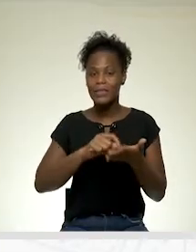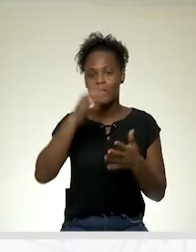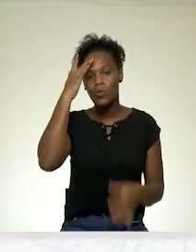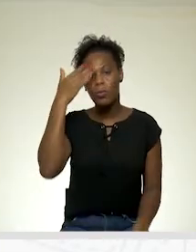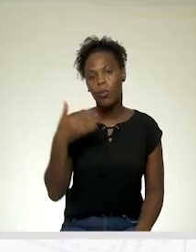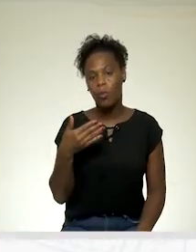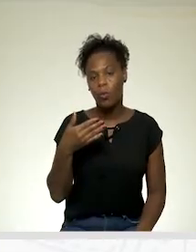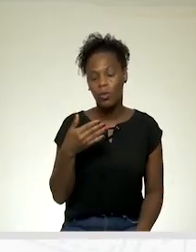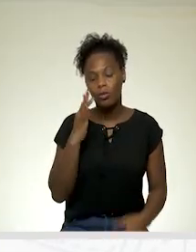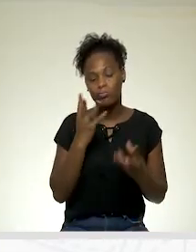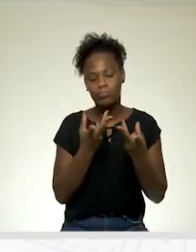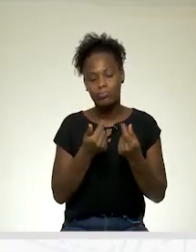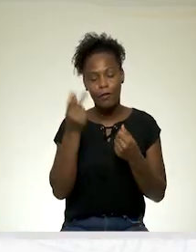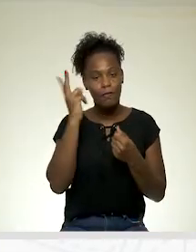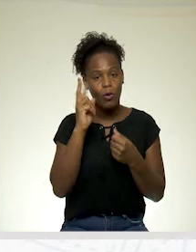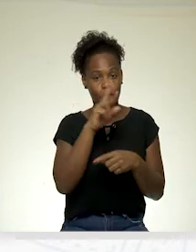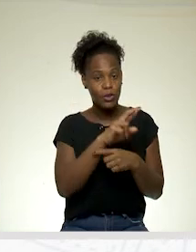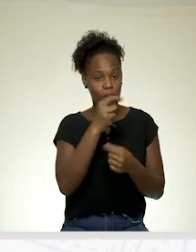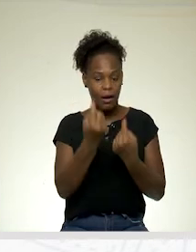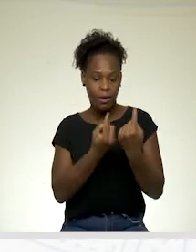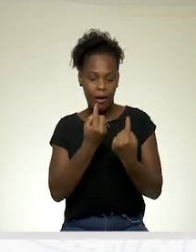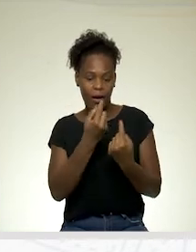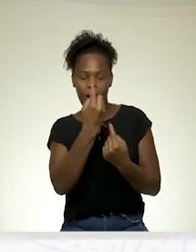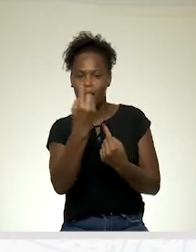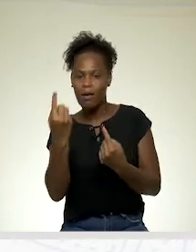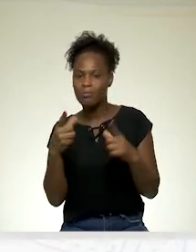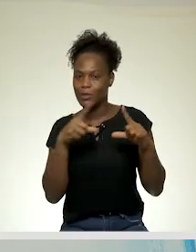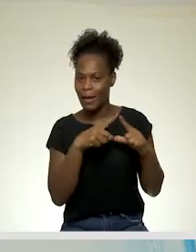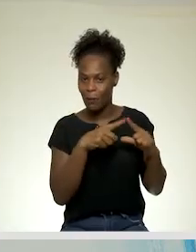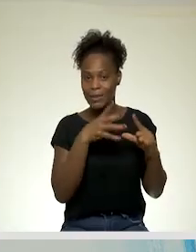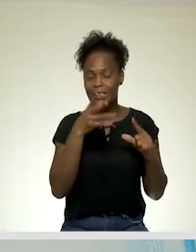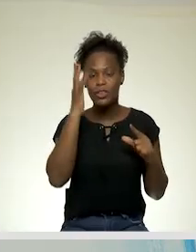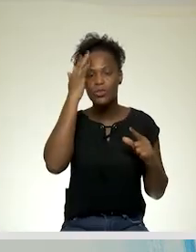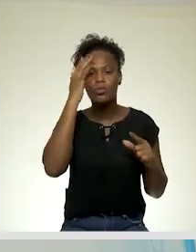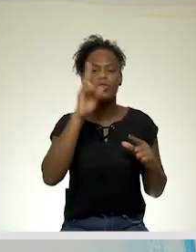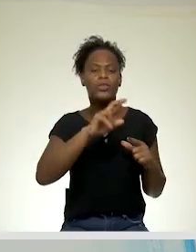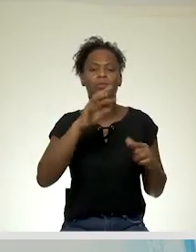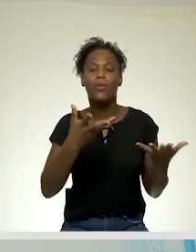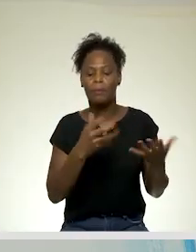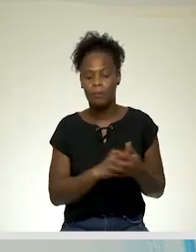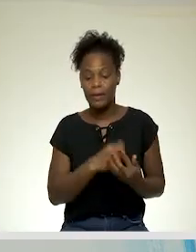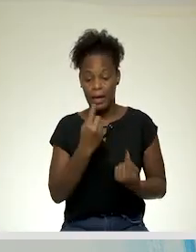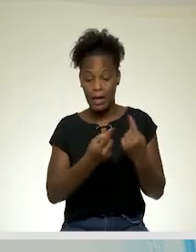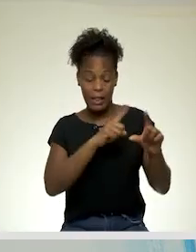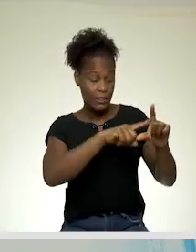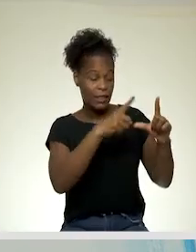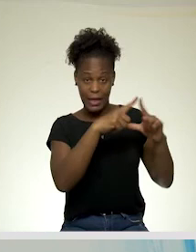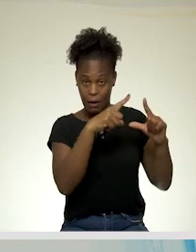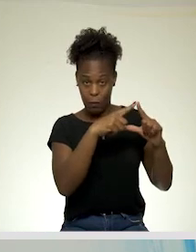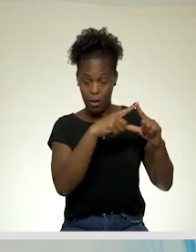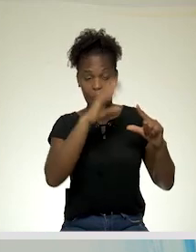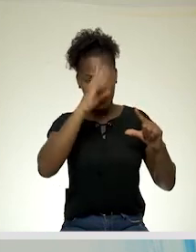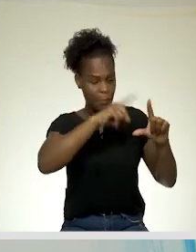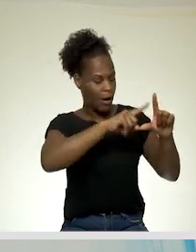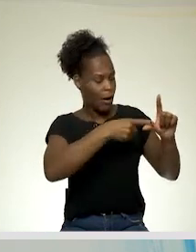1. Determina o valor de x em cada um dos triângulos. Em cada triângulo, vocês sabem que um triângulo tem